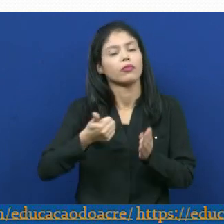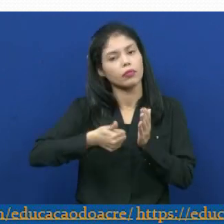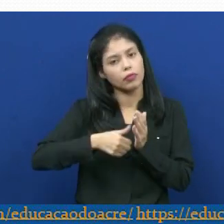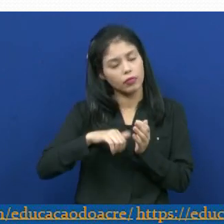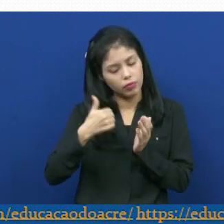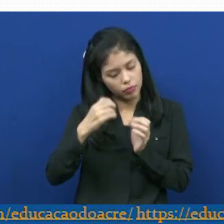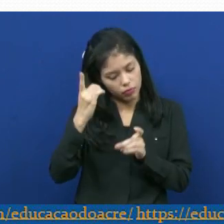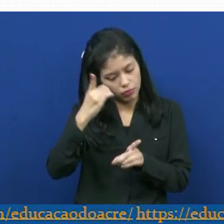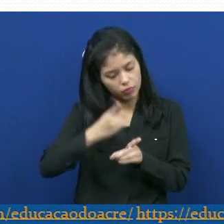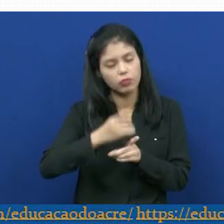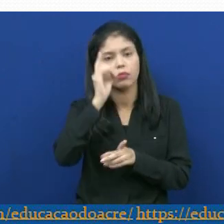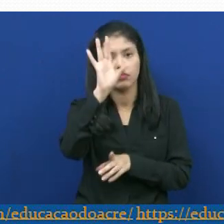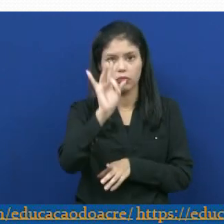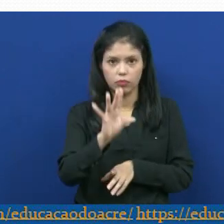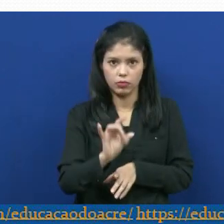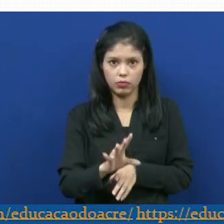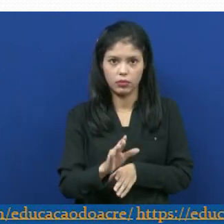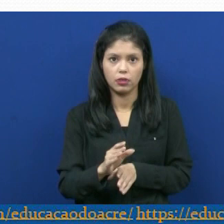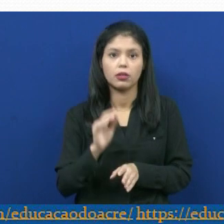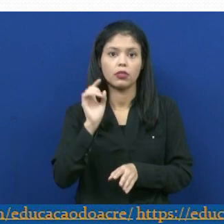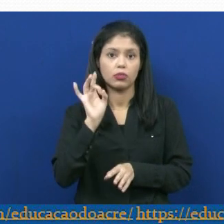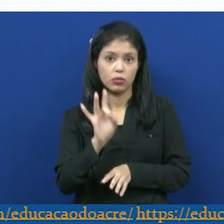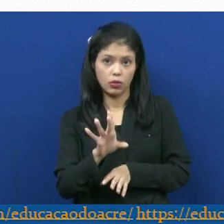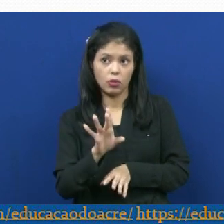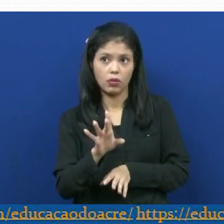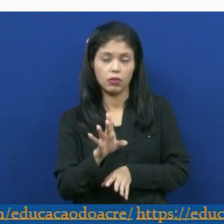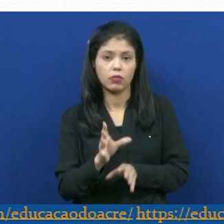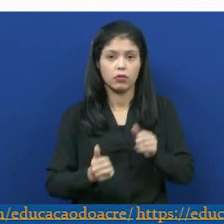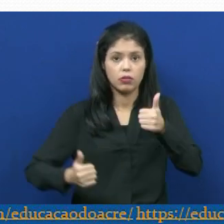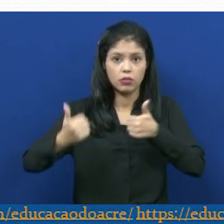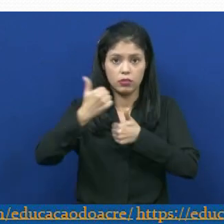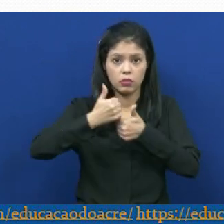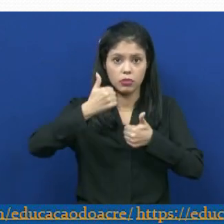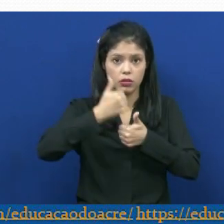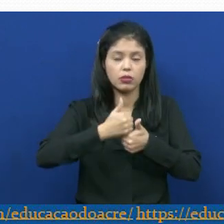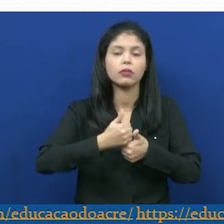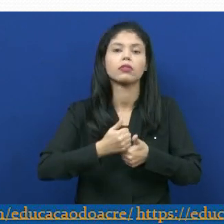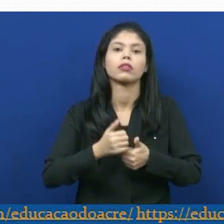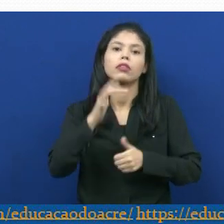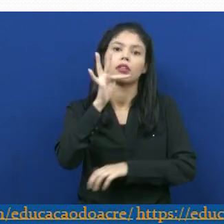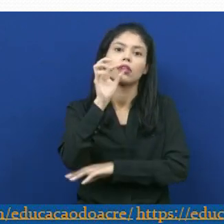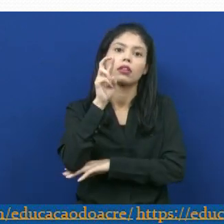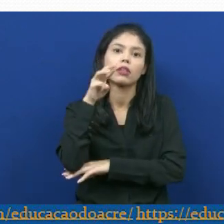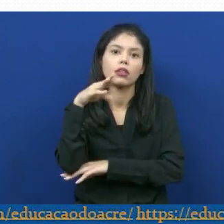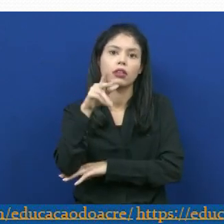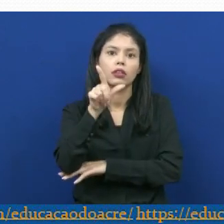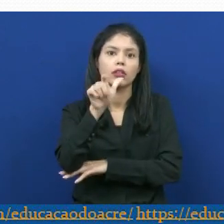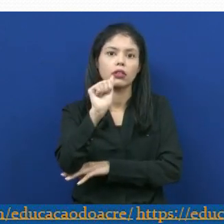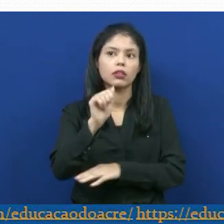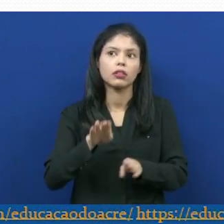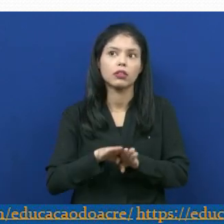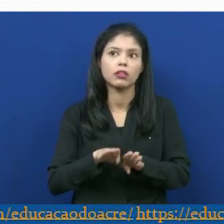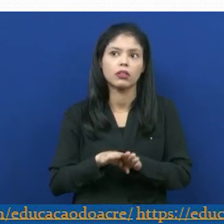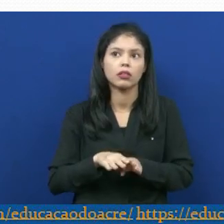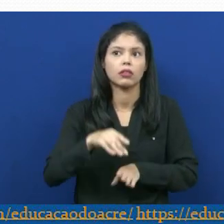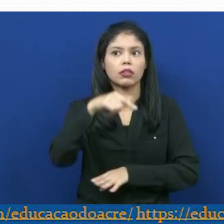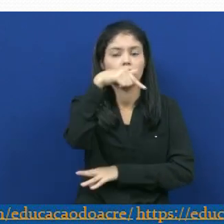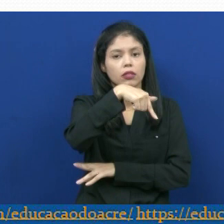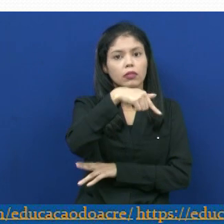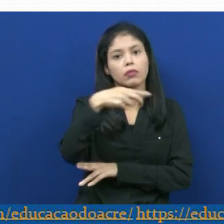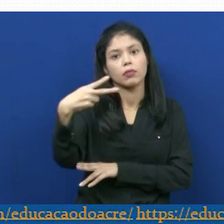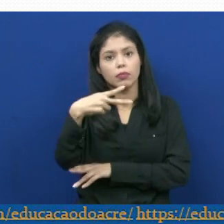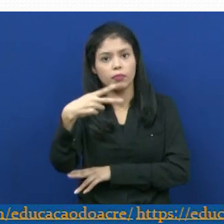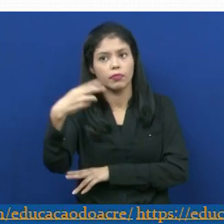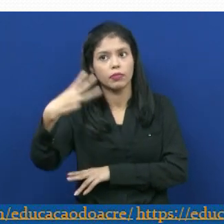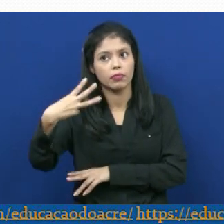os elementos, aí basta eu substituir na minha fórmula. Vou ter a minha razão igual a